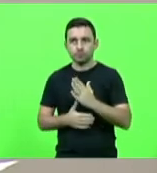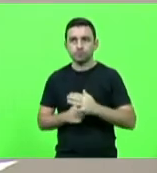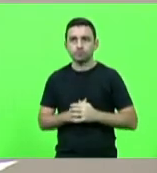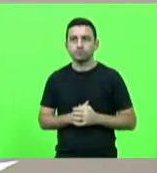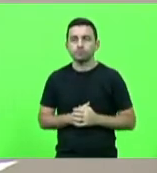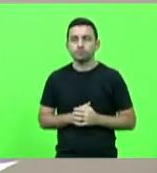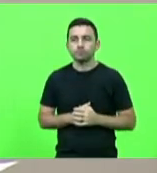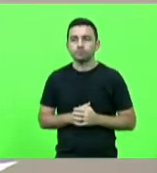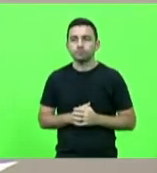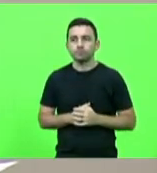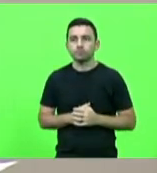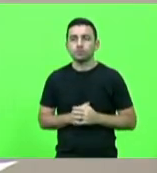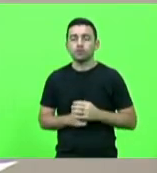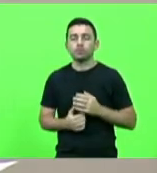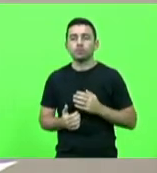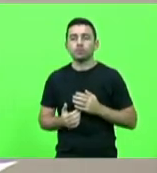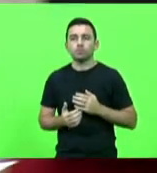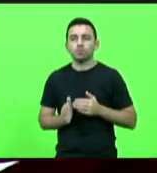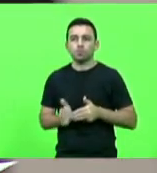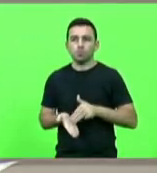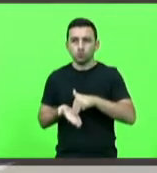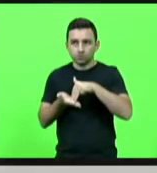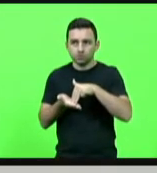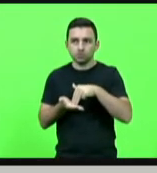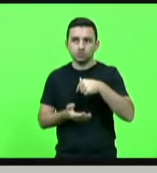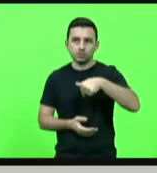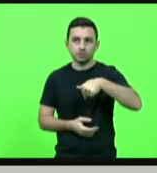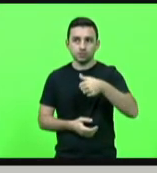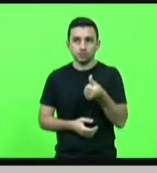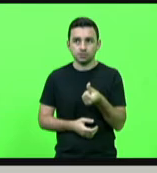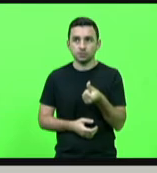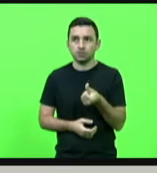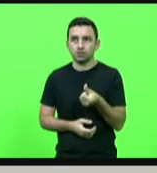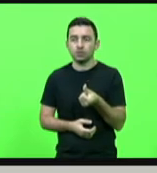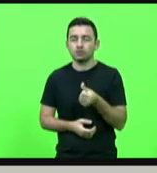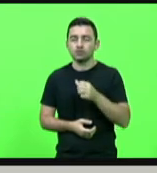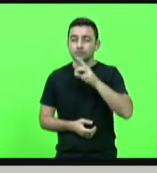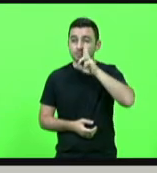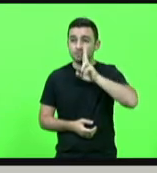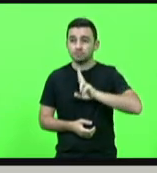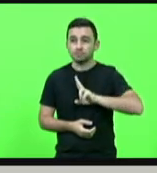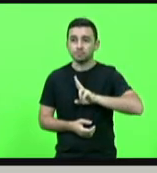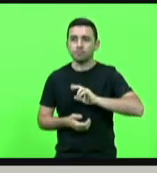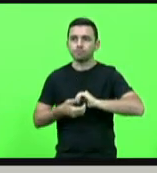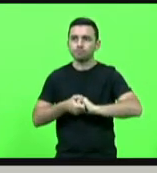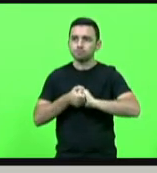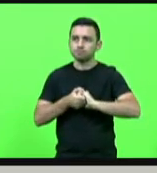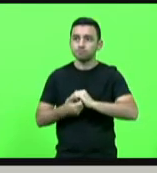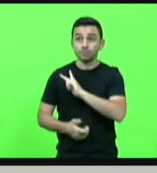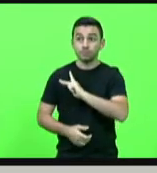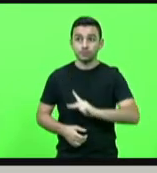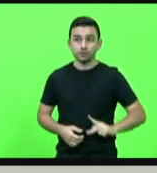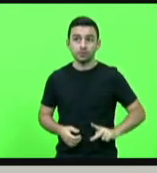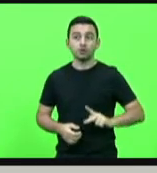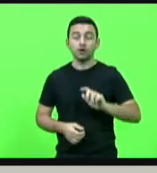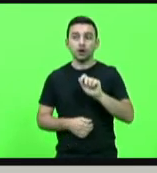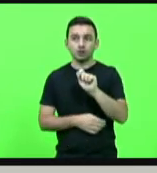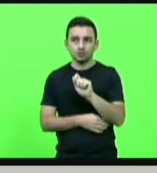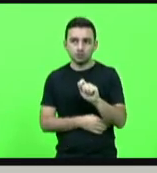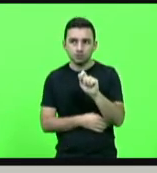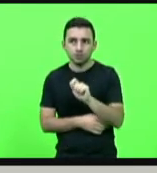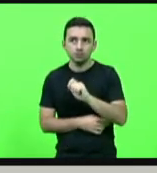75. Moção número 76, autor deputado Ivan Nats, cumprimentando o presidente da Associação Brasileira